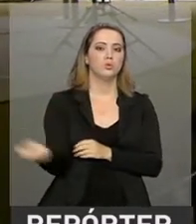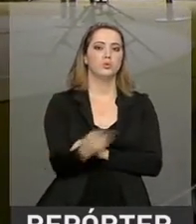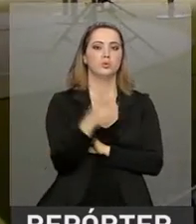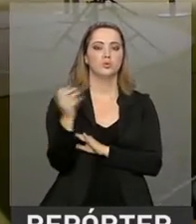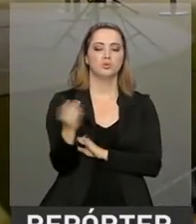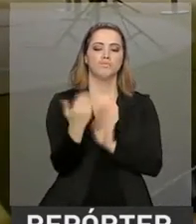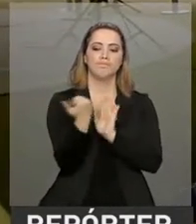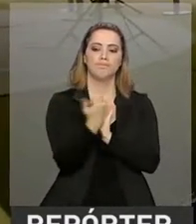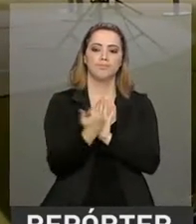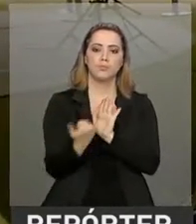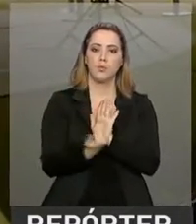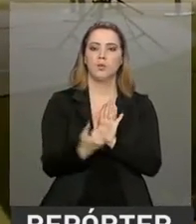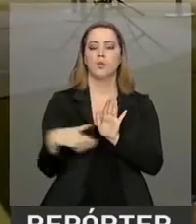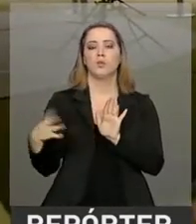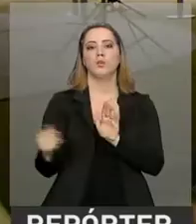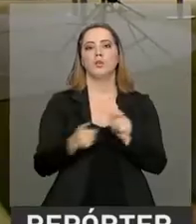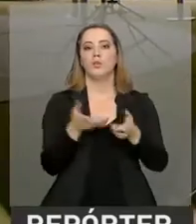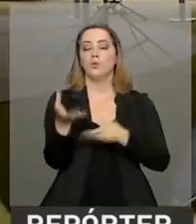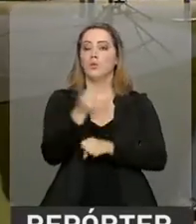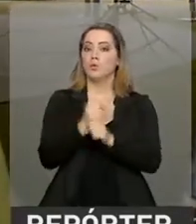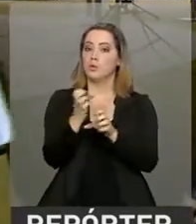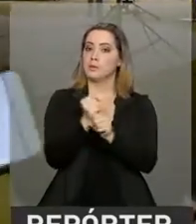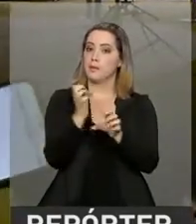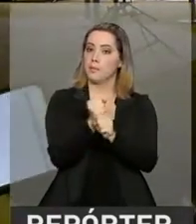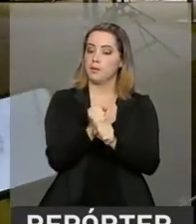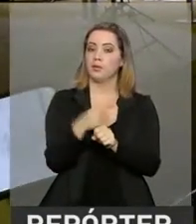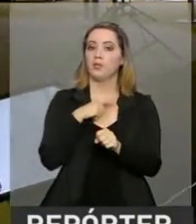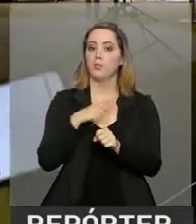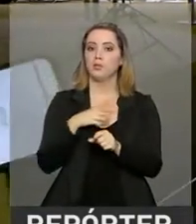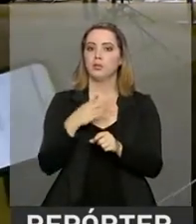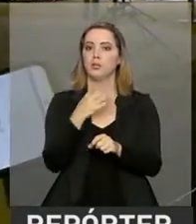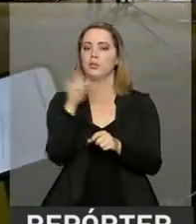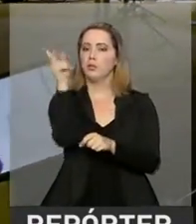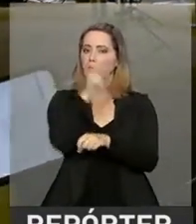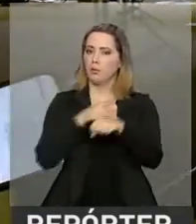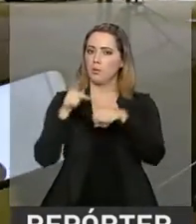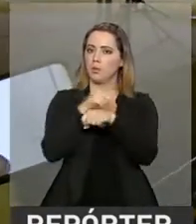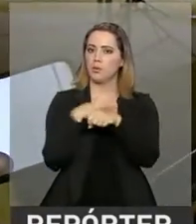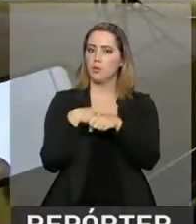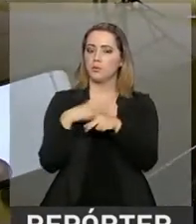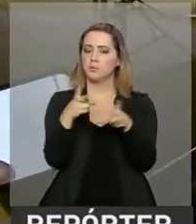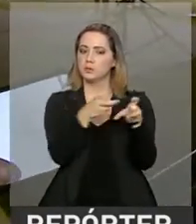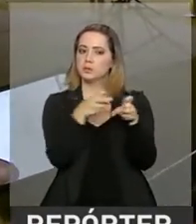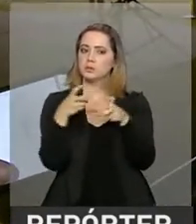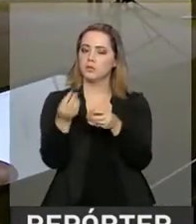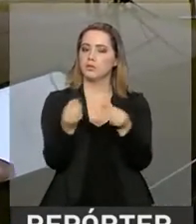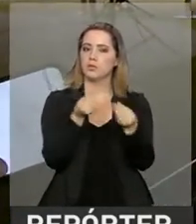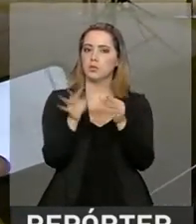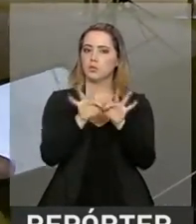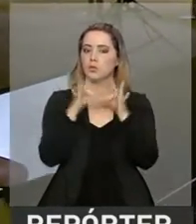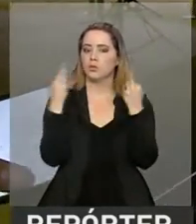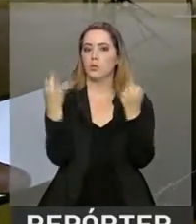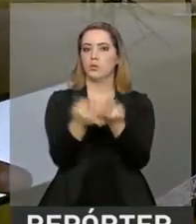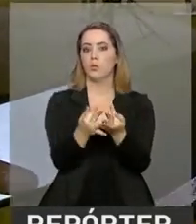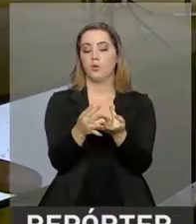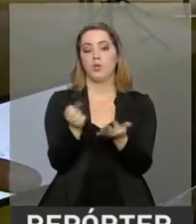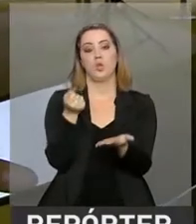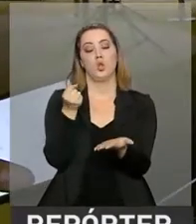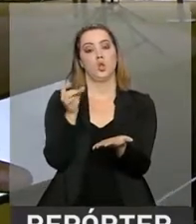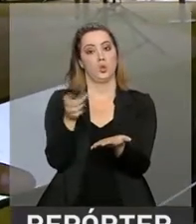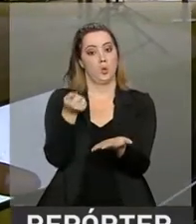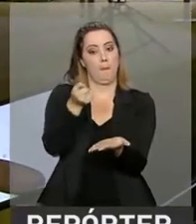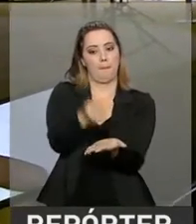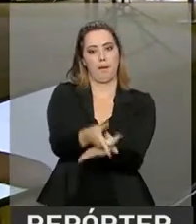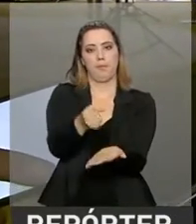de execução do orçamento, com um país que copia o que as famílias brasileiras fazem, gastam o